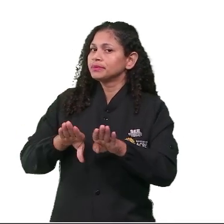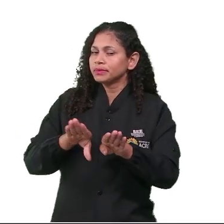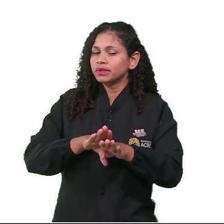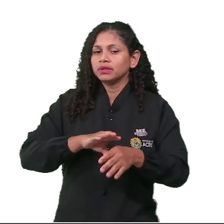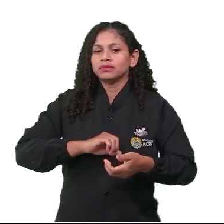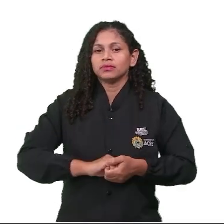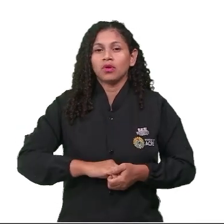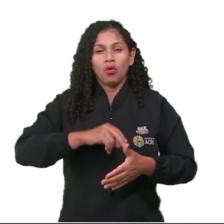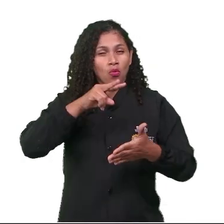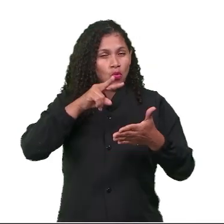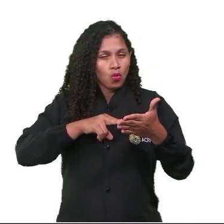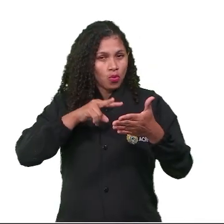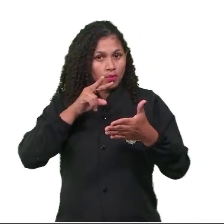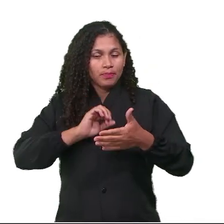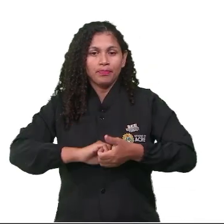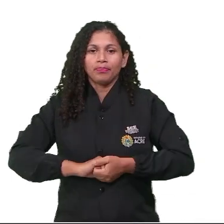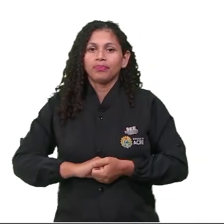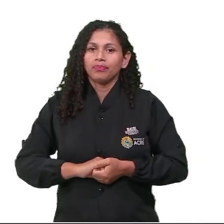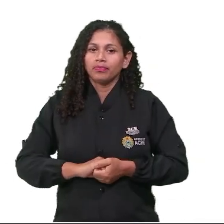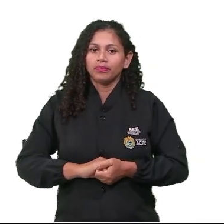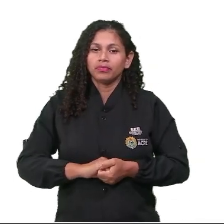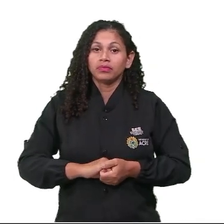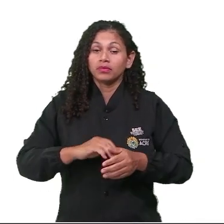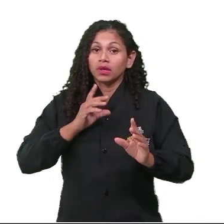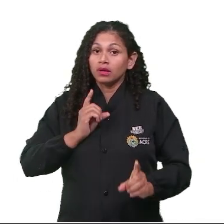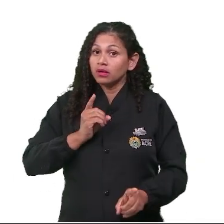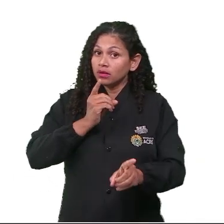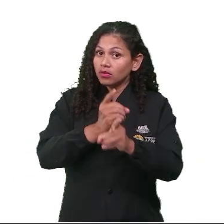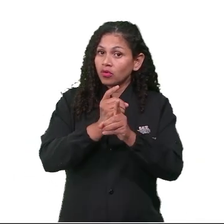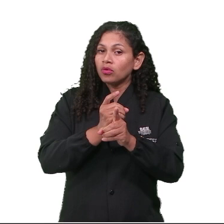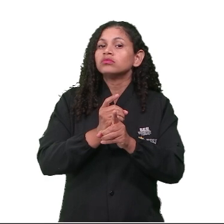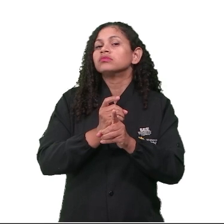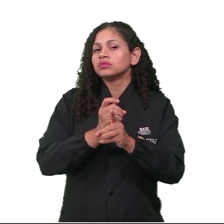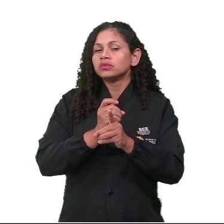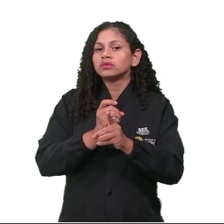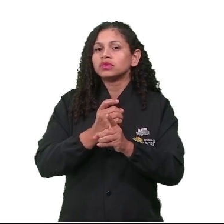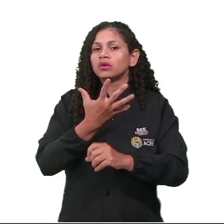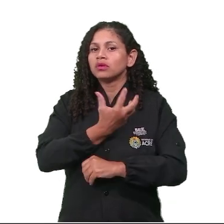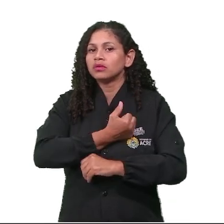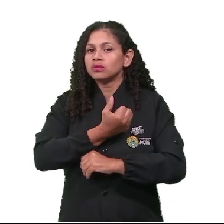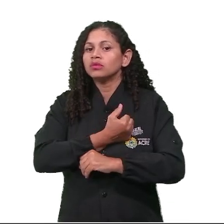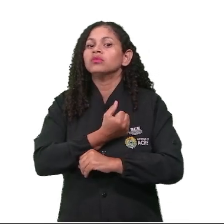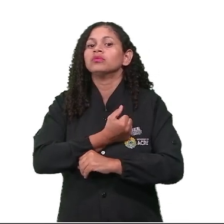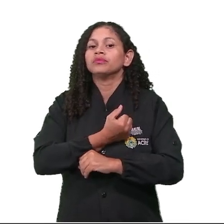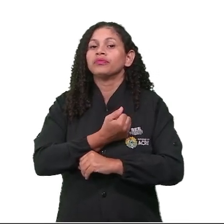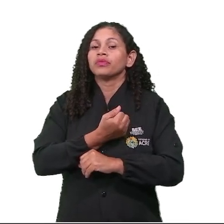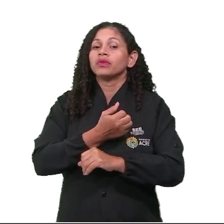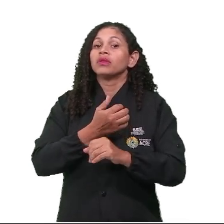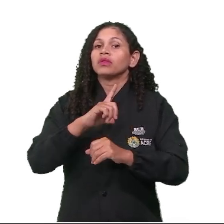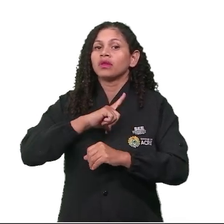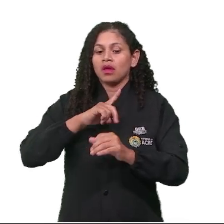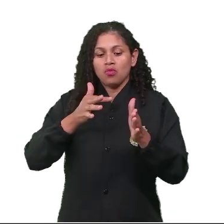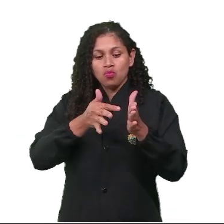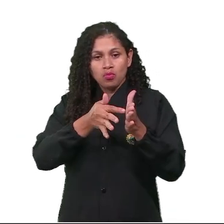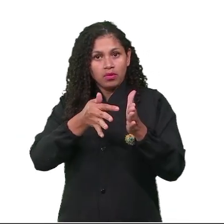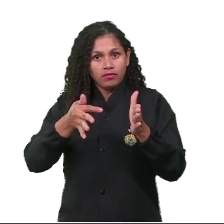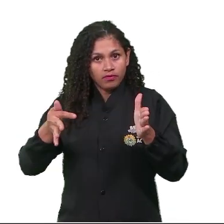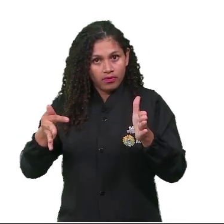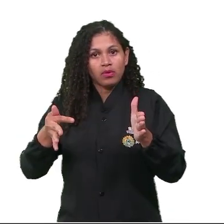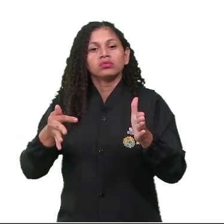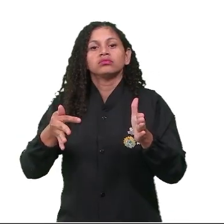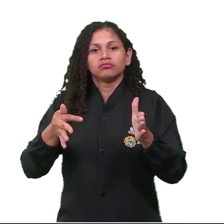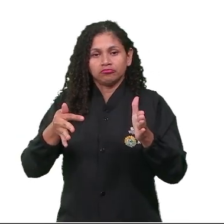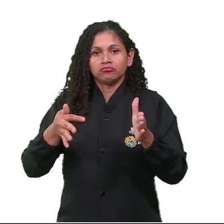leitura. Para encontrar o volume do prisma, existe uma fórmula que também depende do formato da base do prisma.